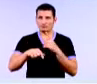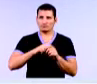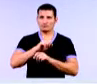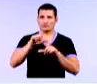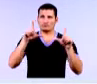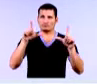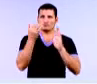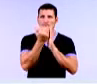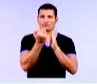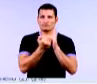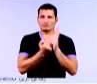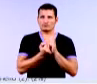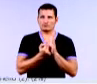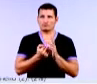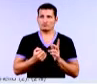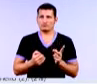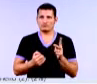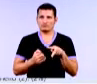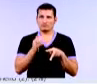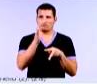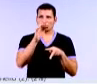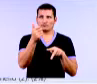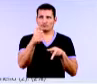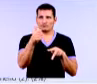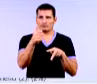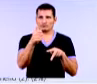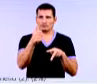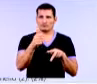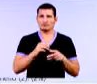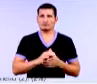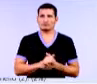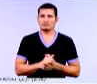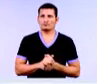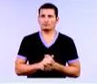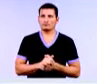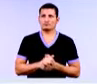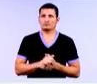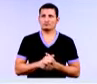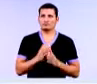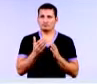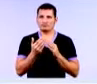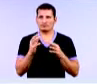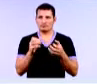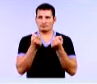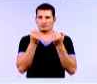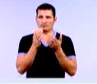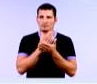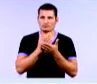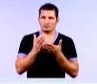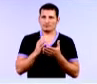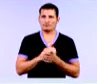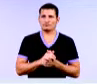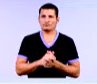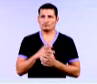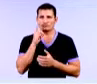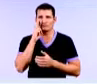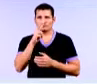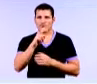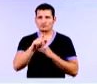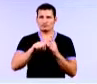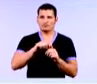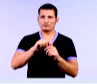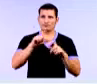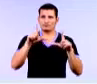programa. Ctrl F11, mandamos executar, ele pede para salvar algumas coisas, nós salvamos e olha aqui ele executando aqui,